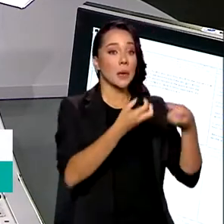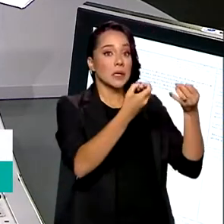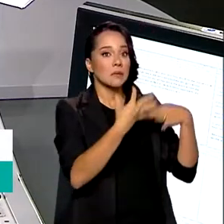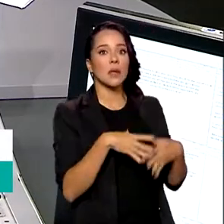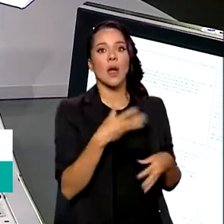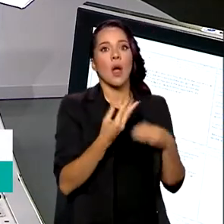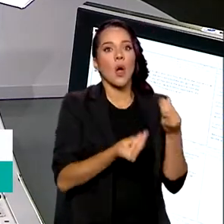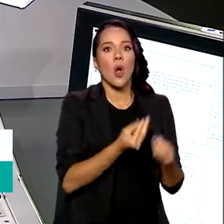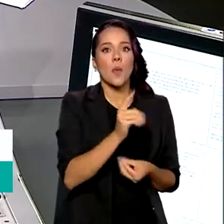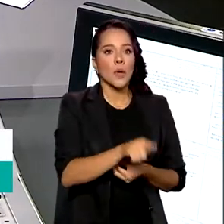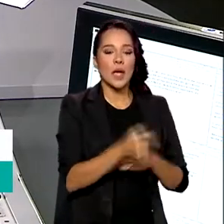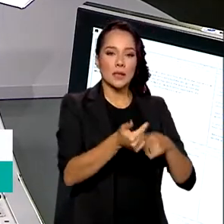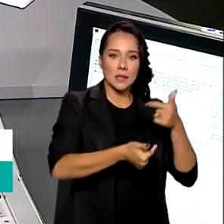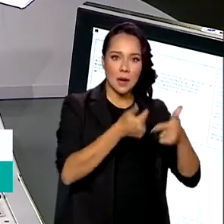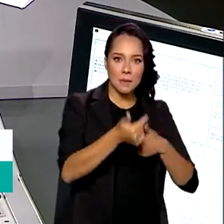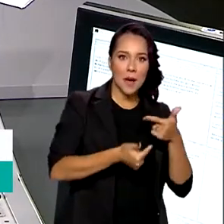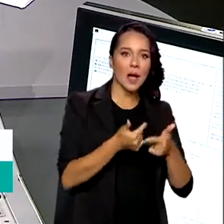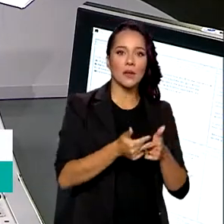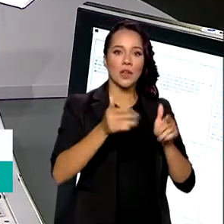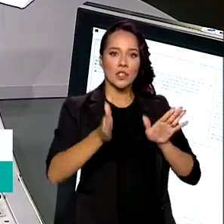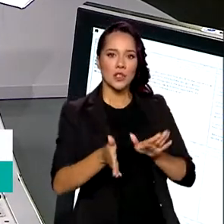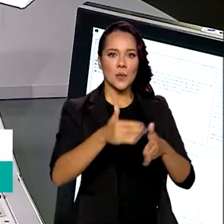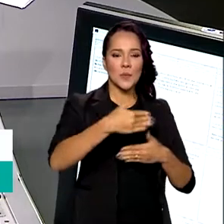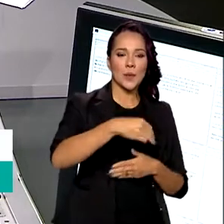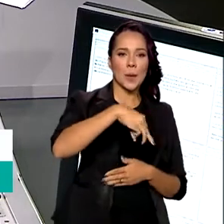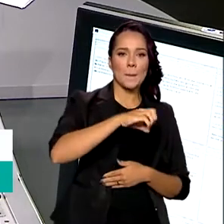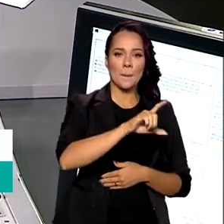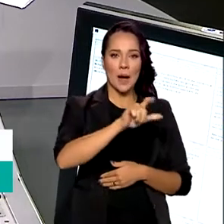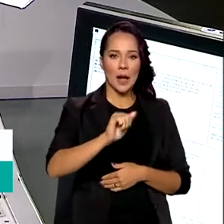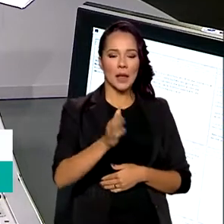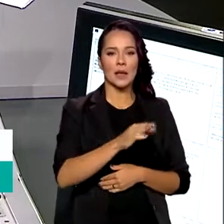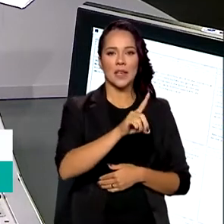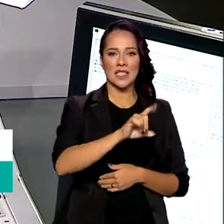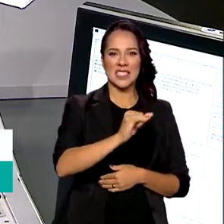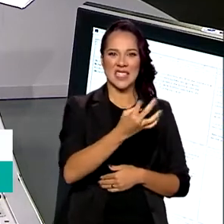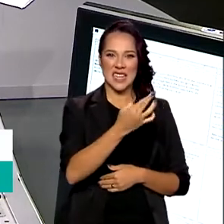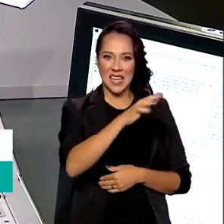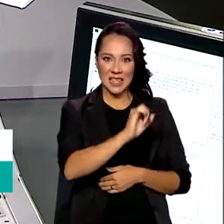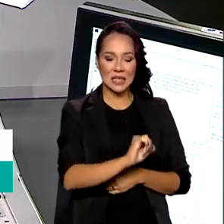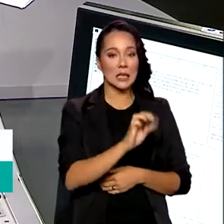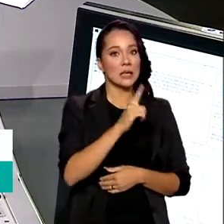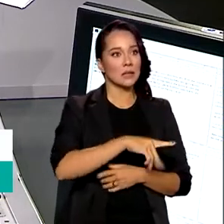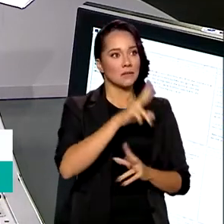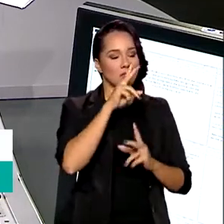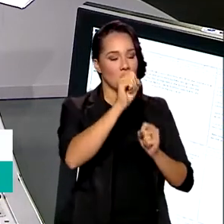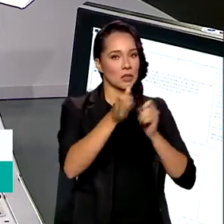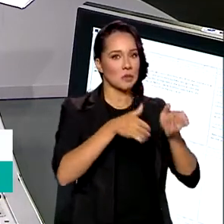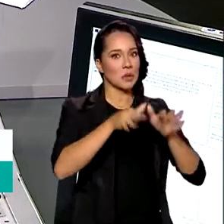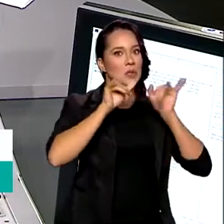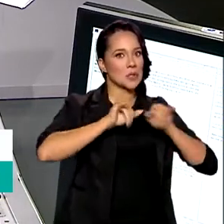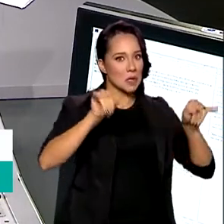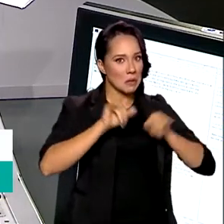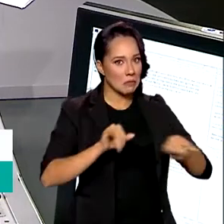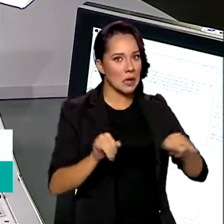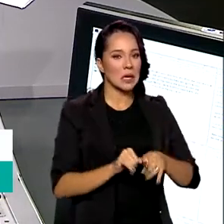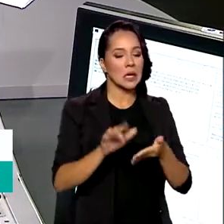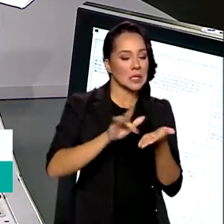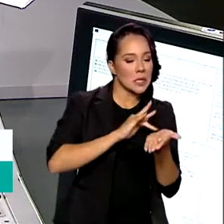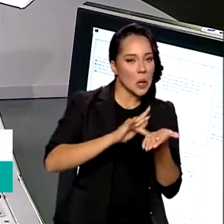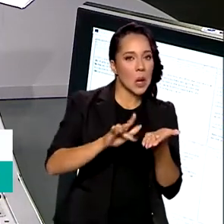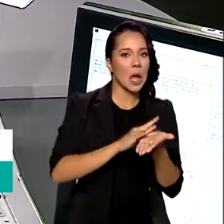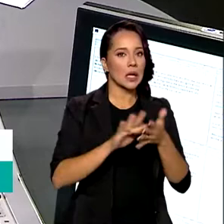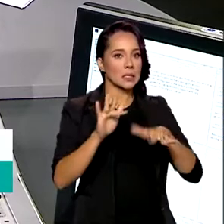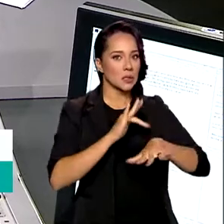para gente como que é feito esse trabalho de mala direta e deve ser muito intenso não é Mesmo em tempos de campanha feita pelo